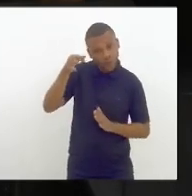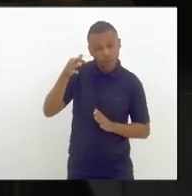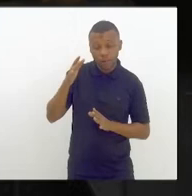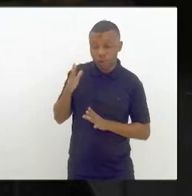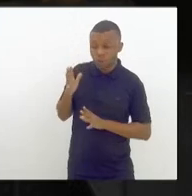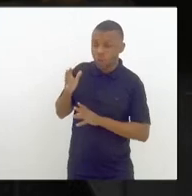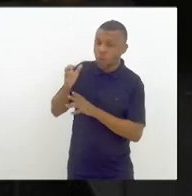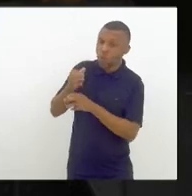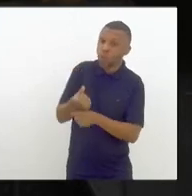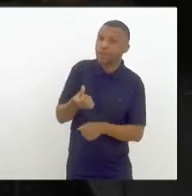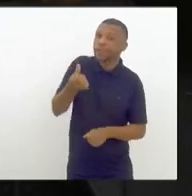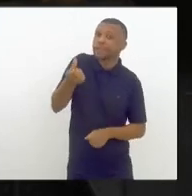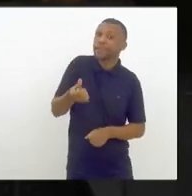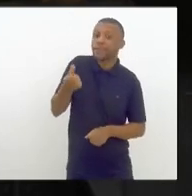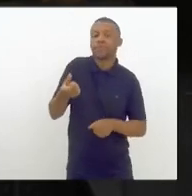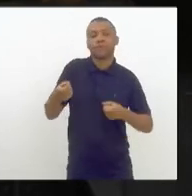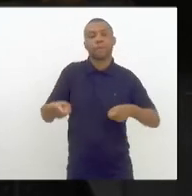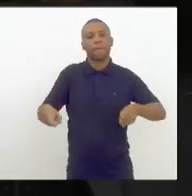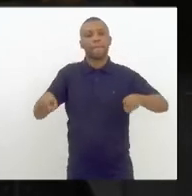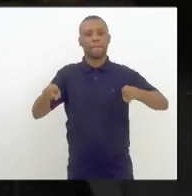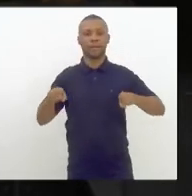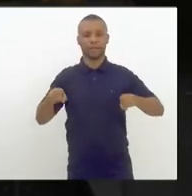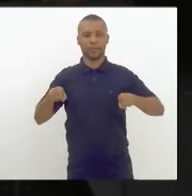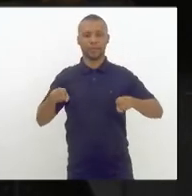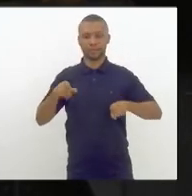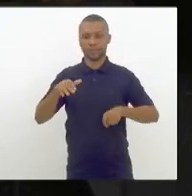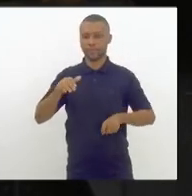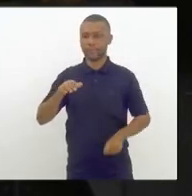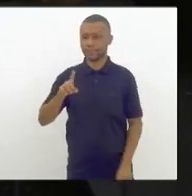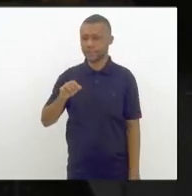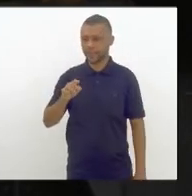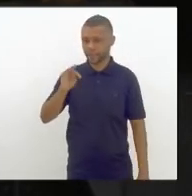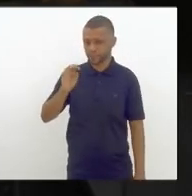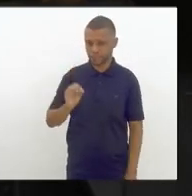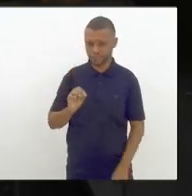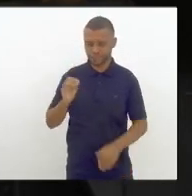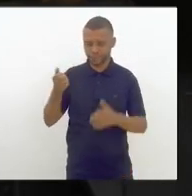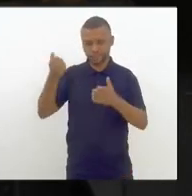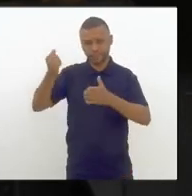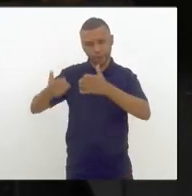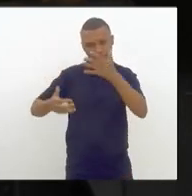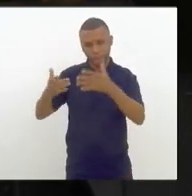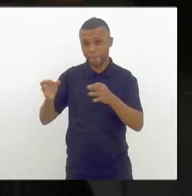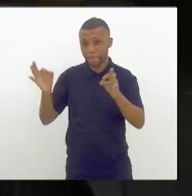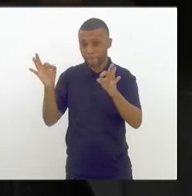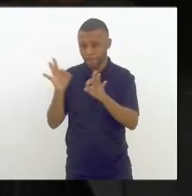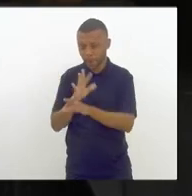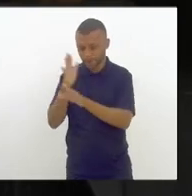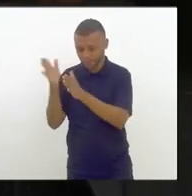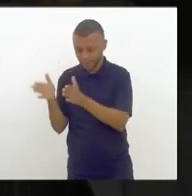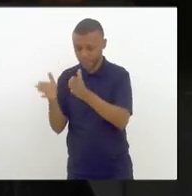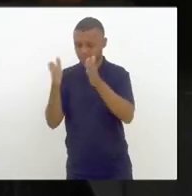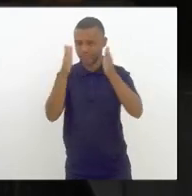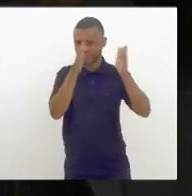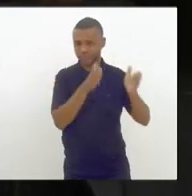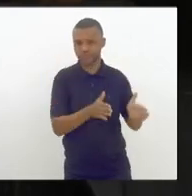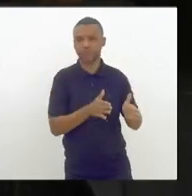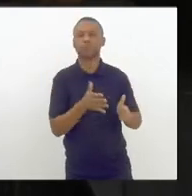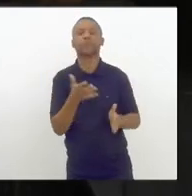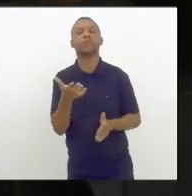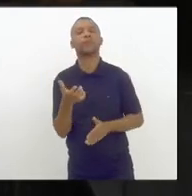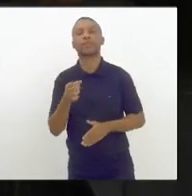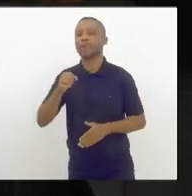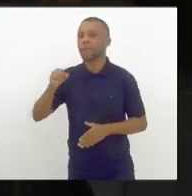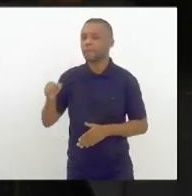sexto mandato dito isso senhora presidente eu queria dizer